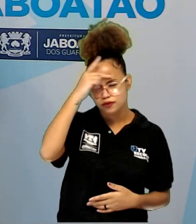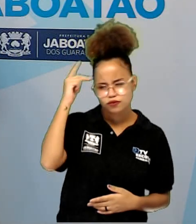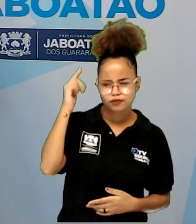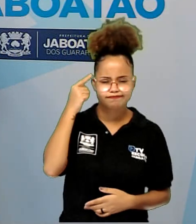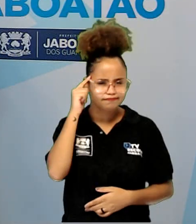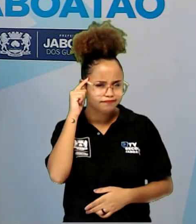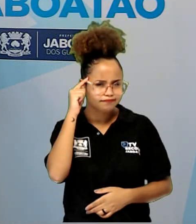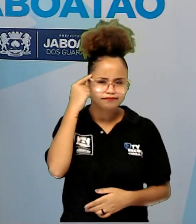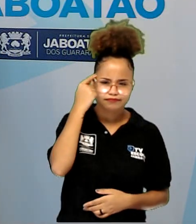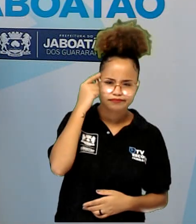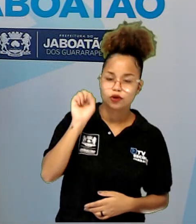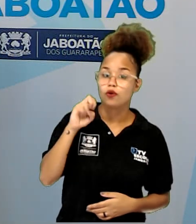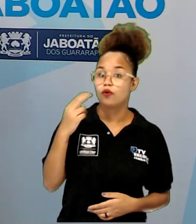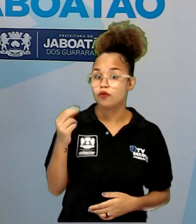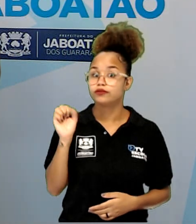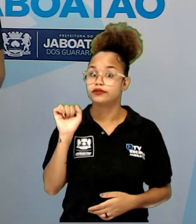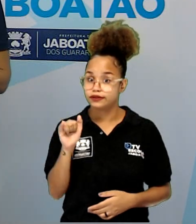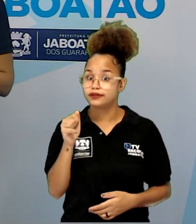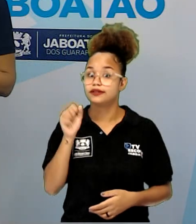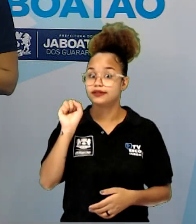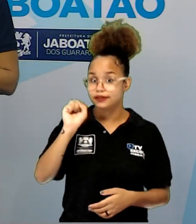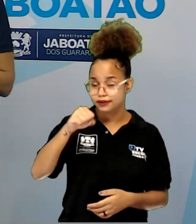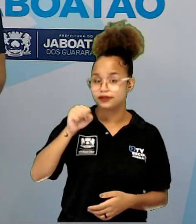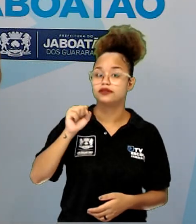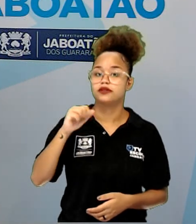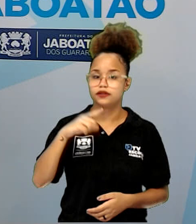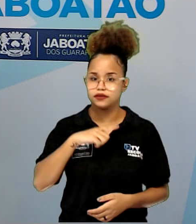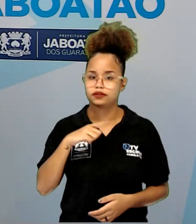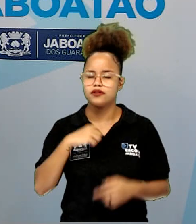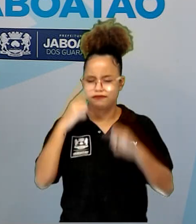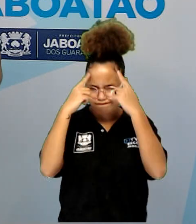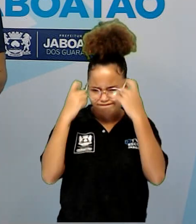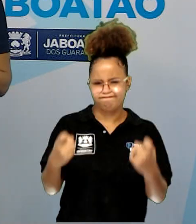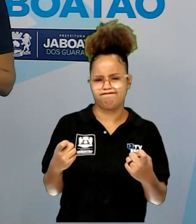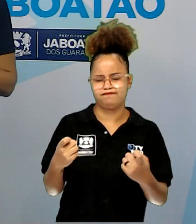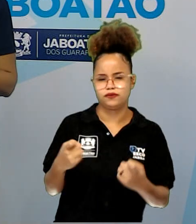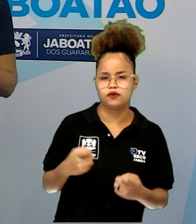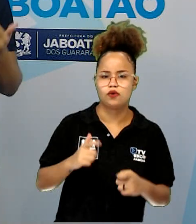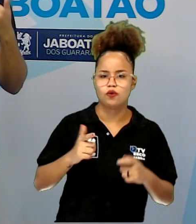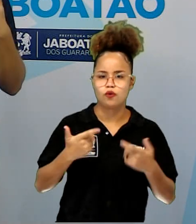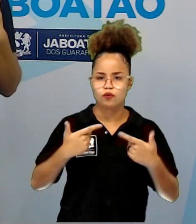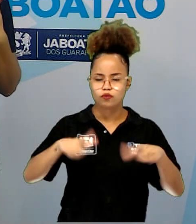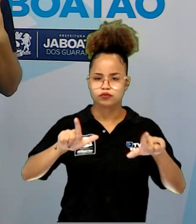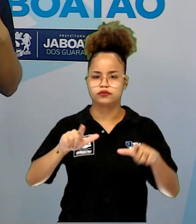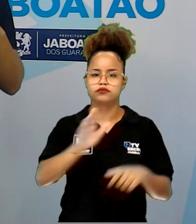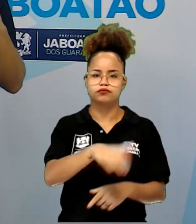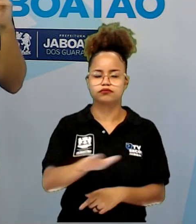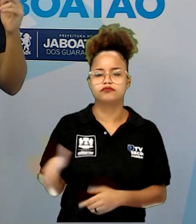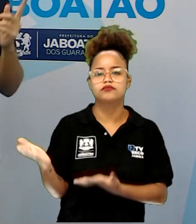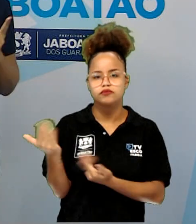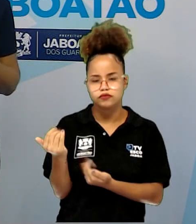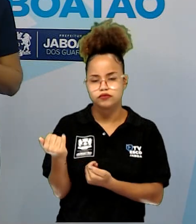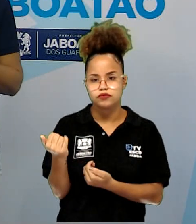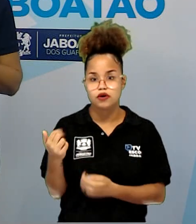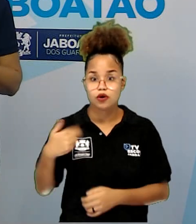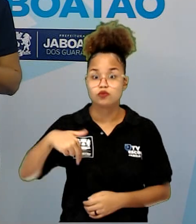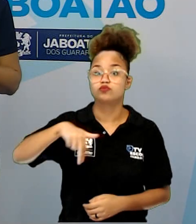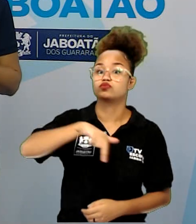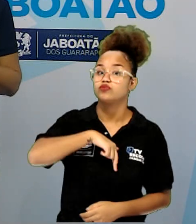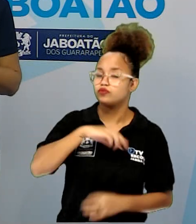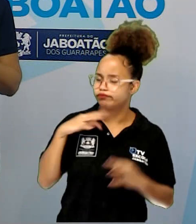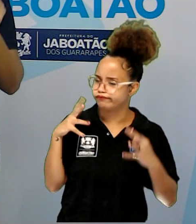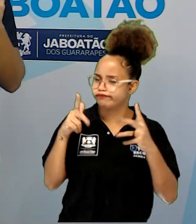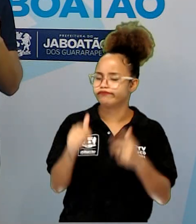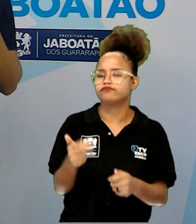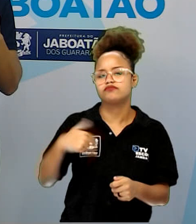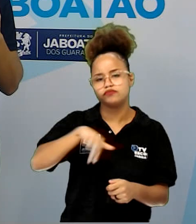mesmo se for confirmado algum caso de violência contra criança e adolescente, todos nós, profissionais de